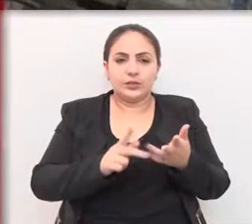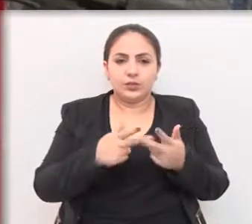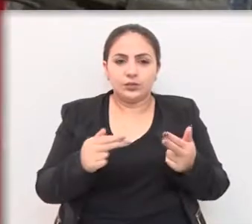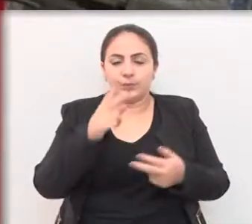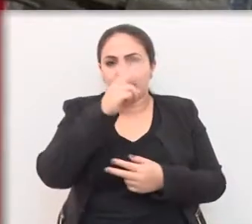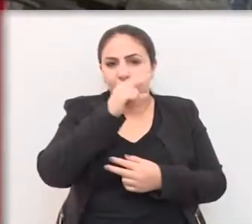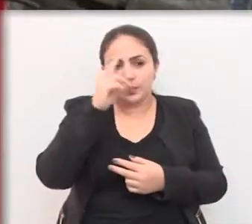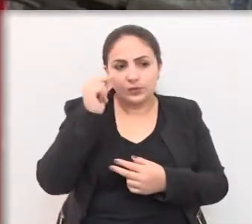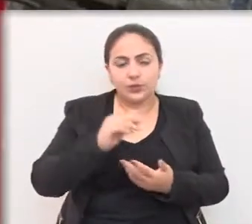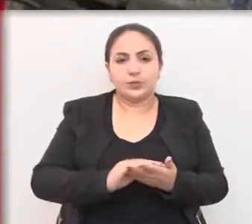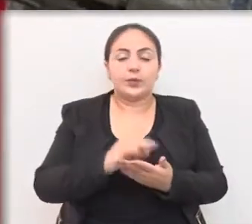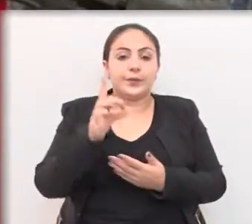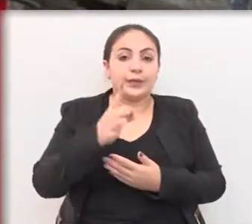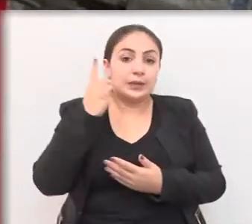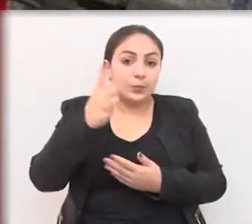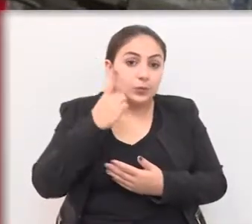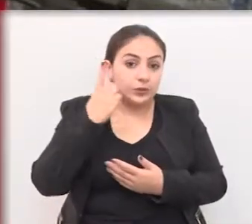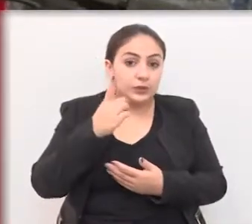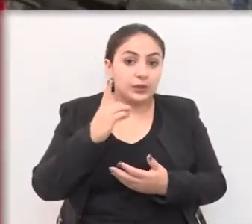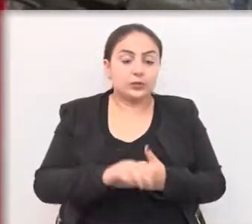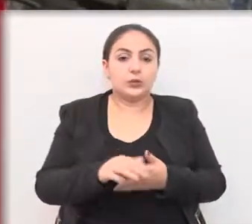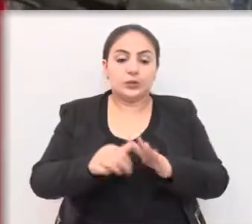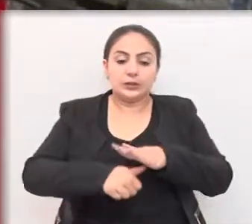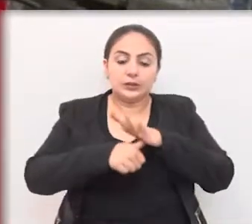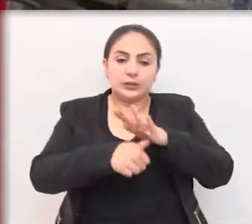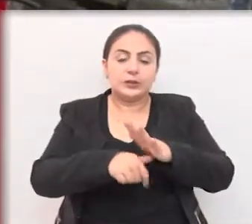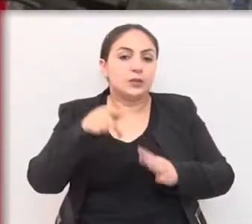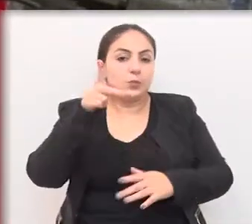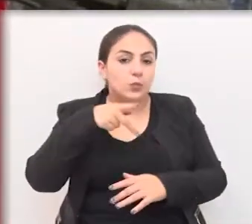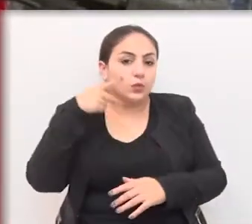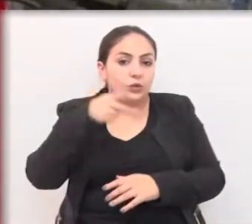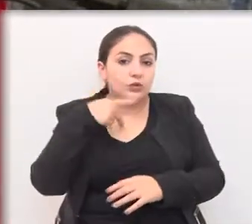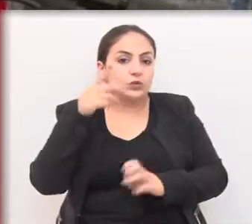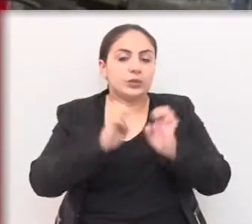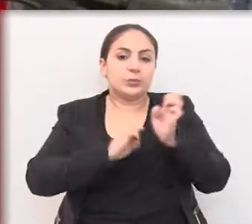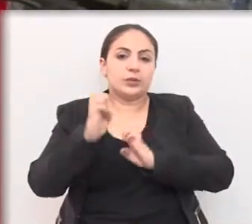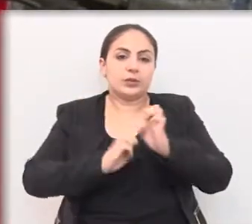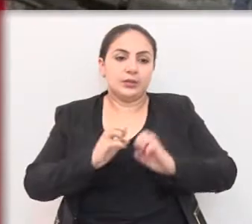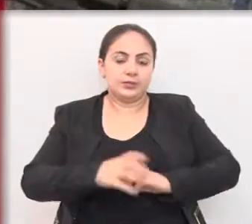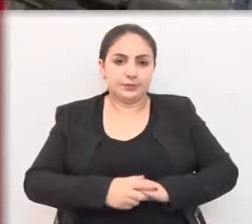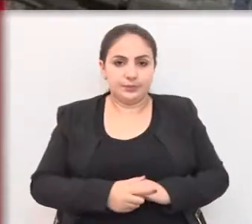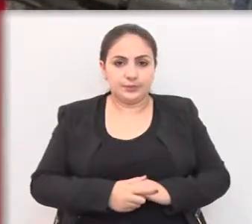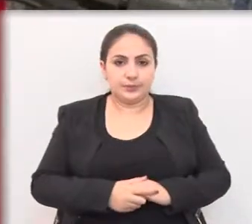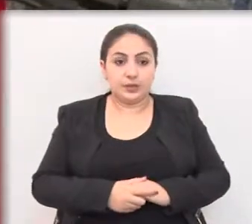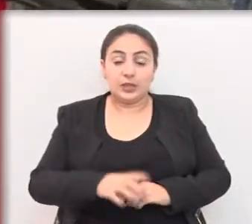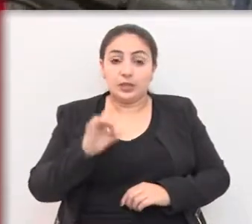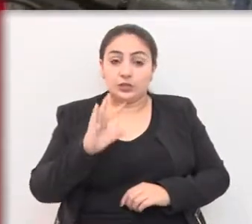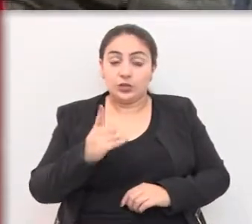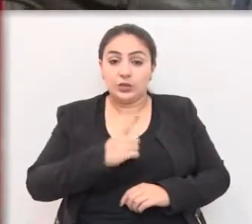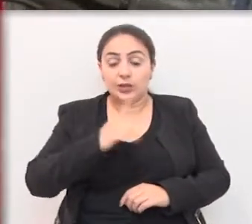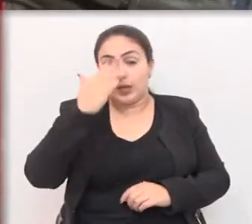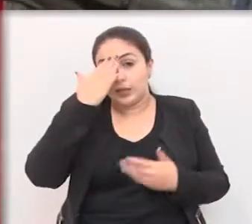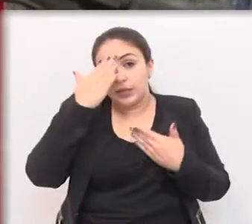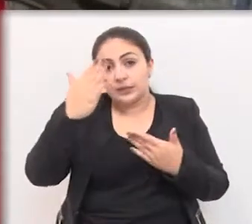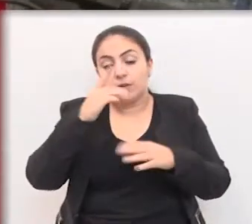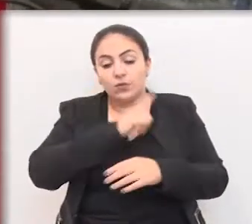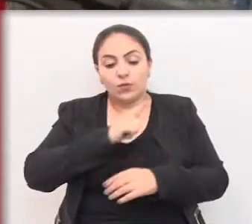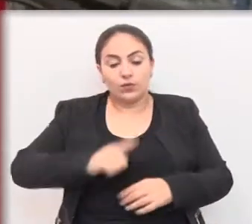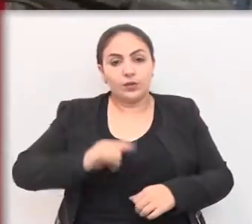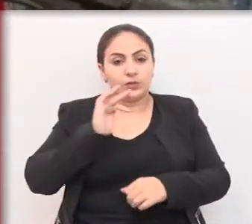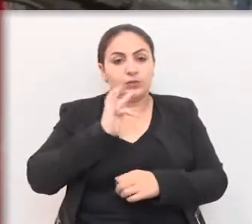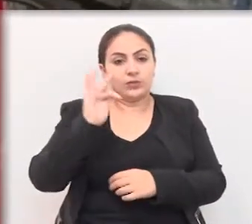Aeroportuário, Prefeitura, deputados, lideranças políticas e empresariais. E só temos a